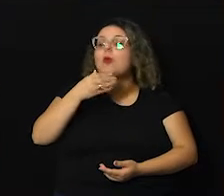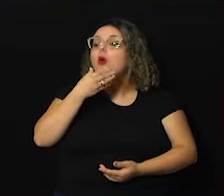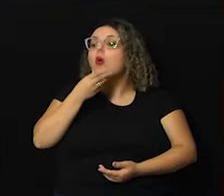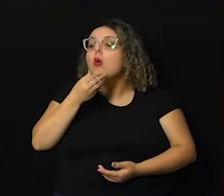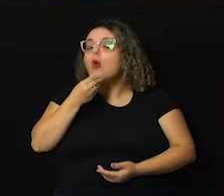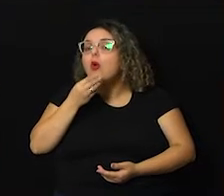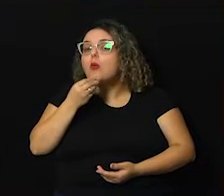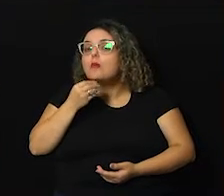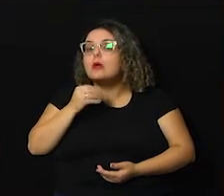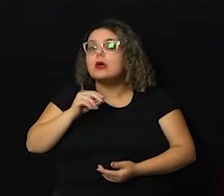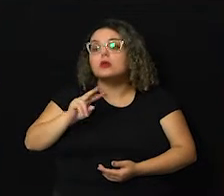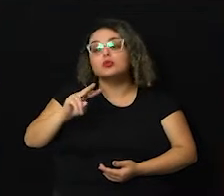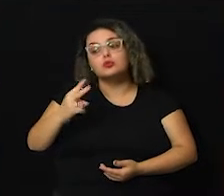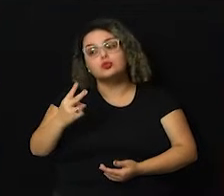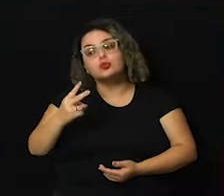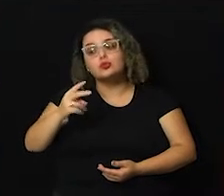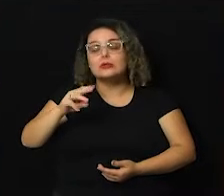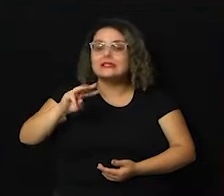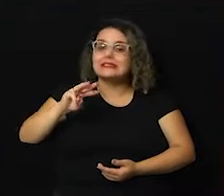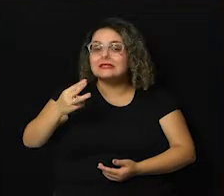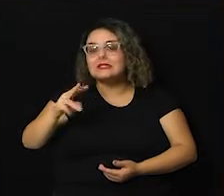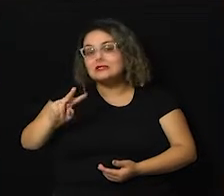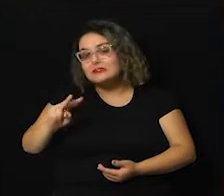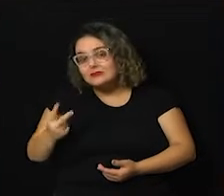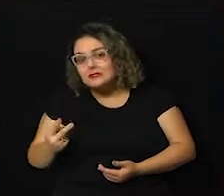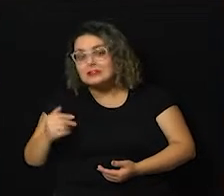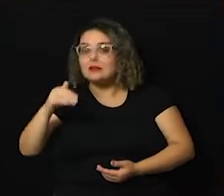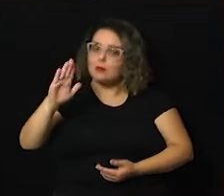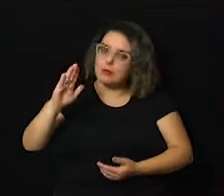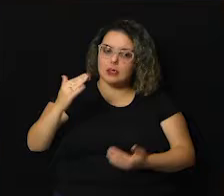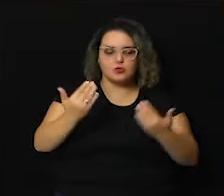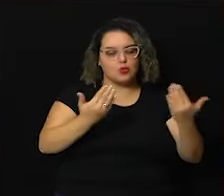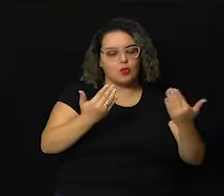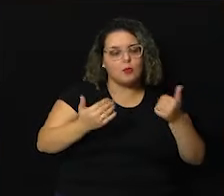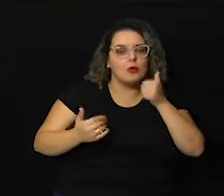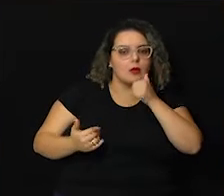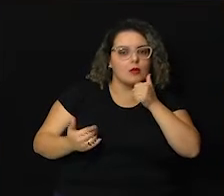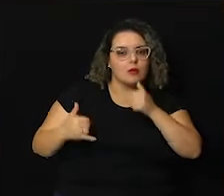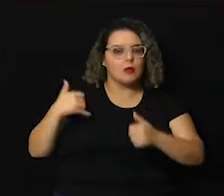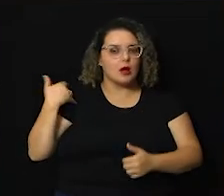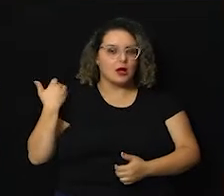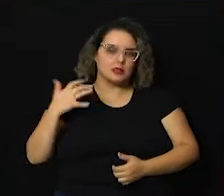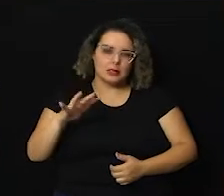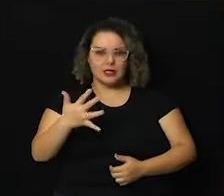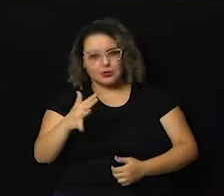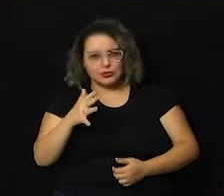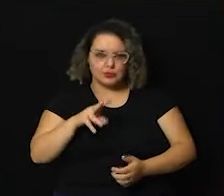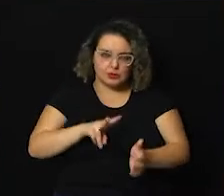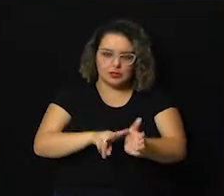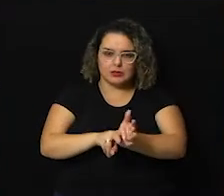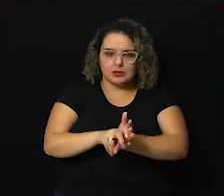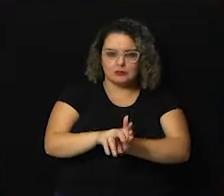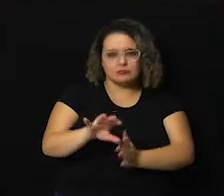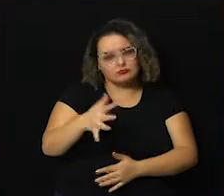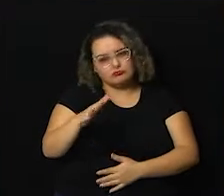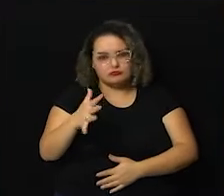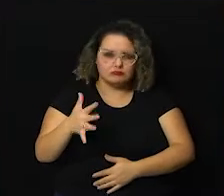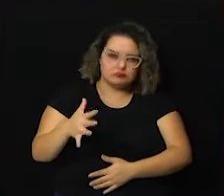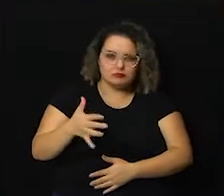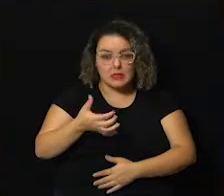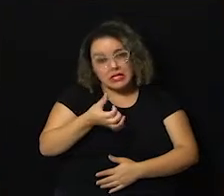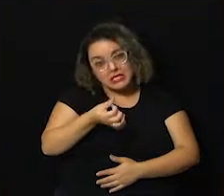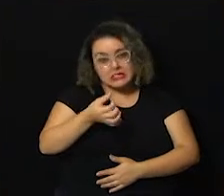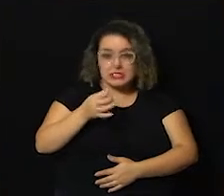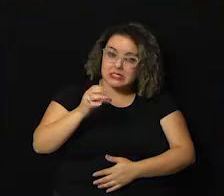até 3 vezes mais homens do que mulheres. A idade, vamos dizer, mais frequente do diagnóstico, ela está em torno